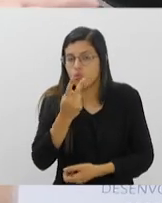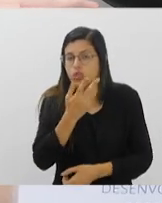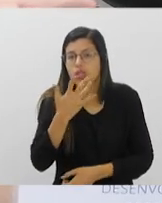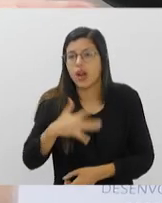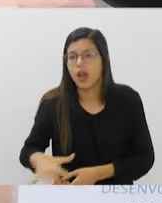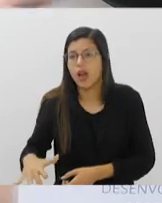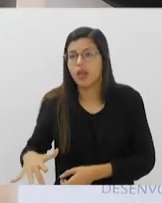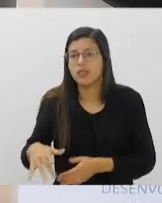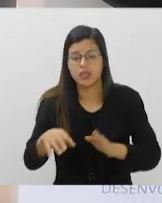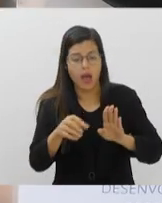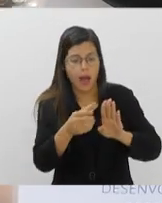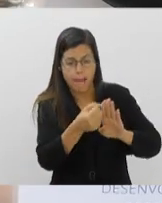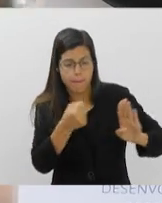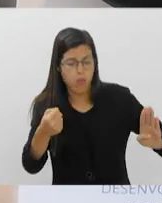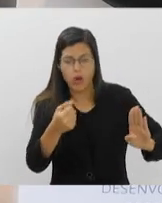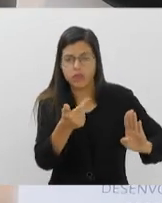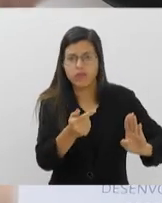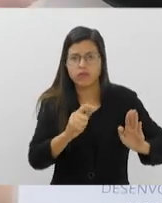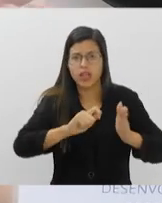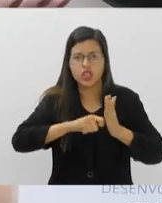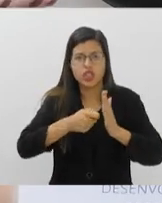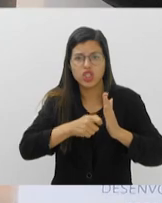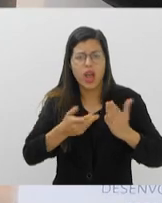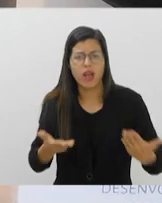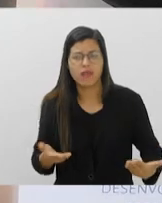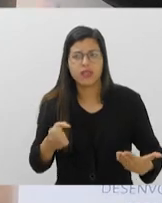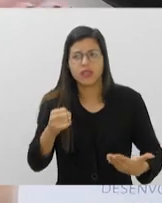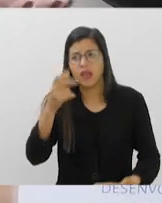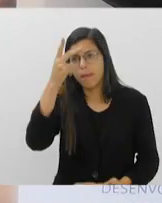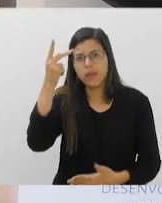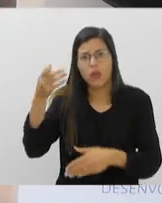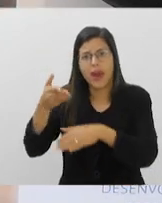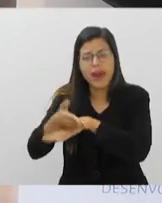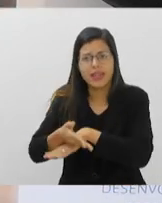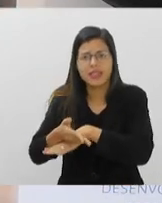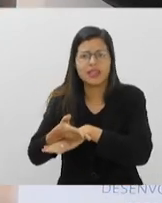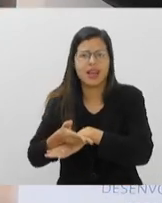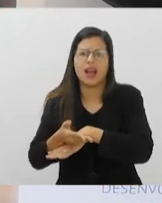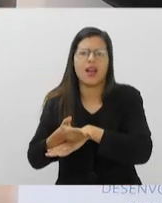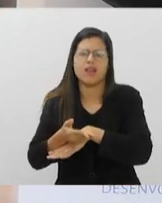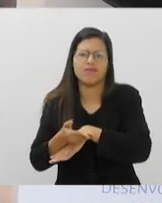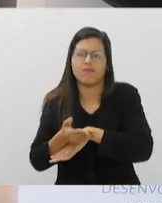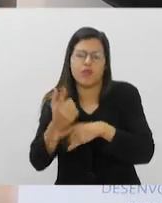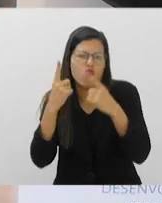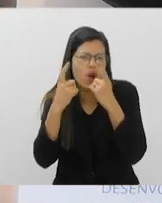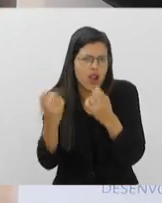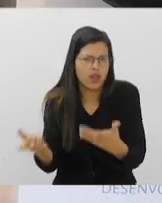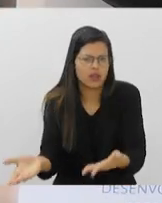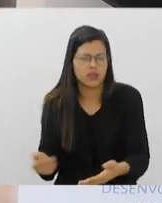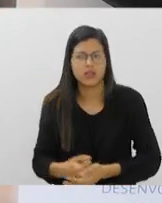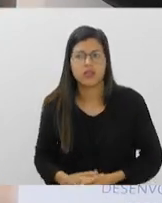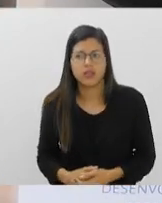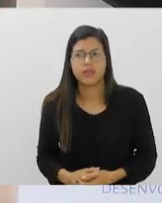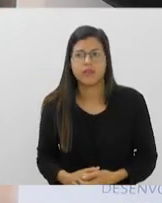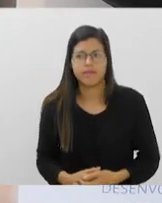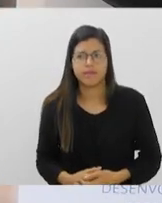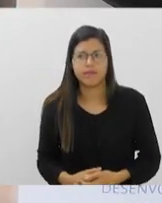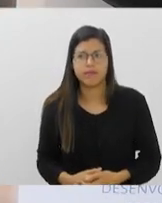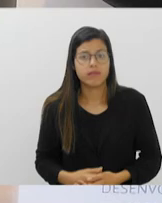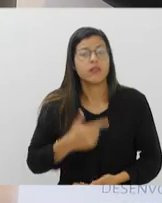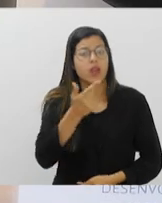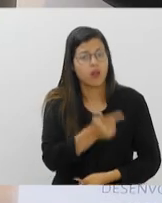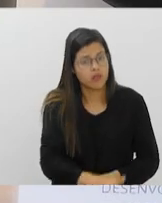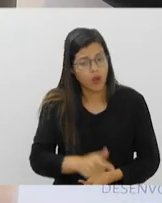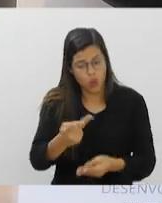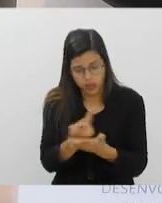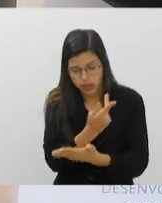a porta não tem chave todo mundo e se alguém entrar ali e violentar essas crianças fizer alguma coa quer dizer e reiteradamente essa